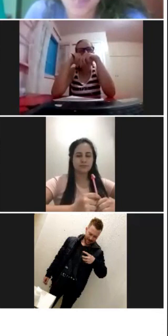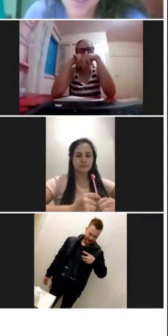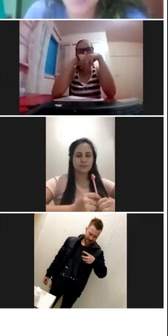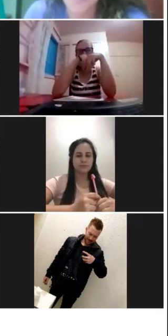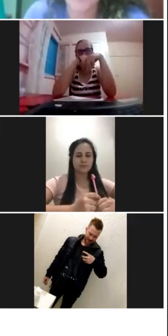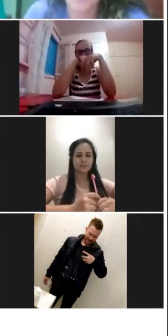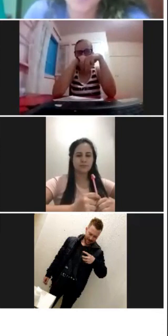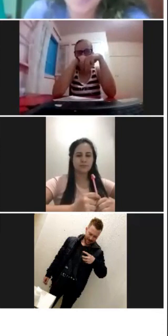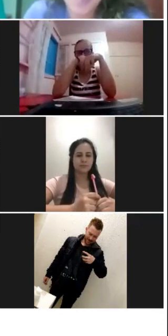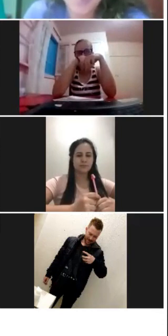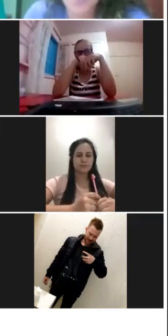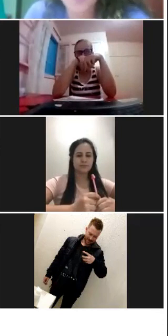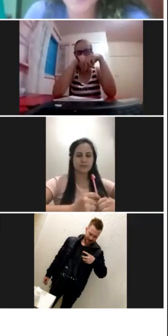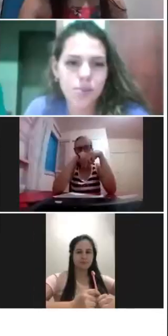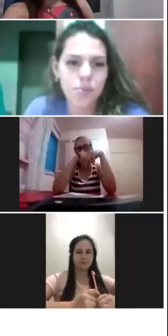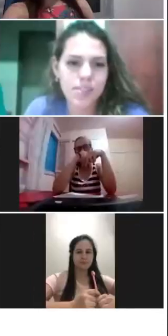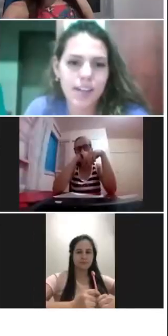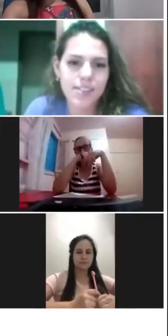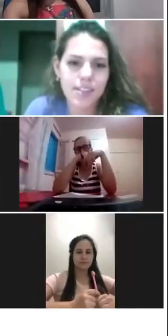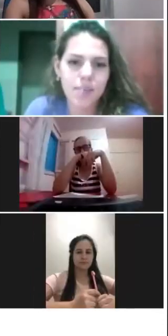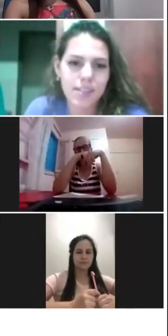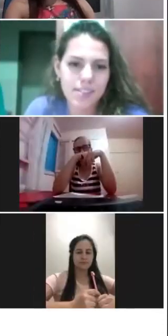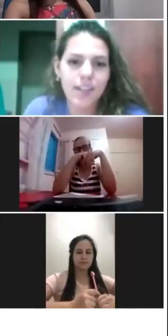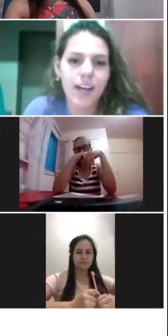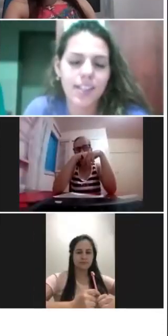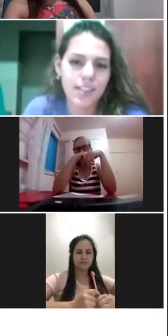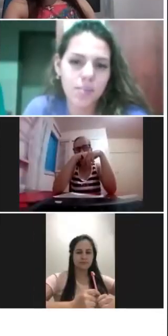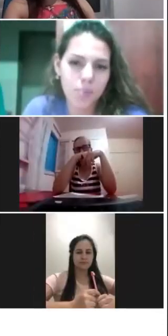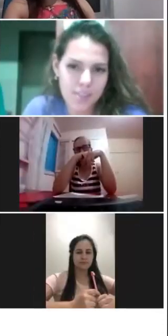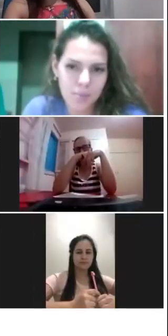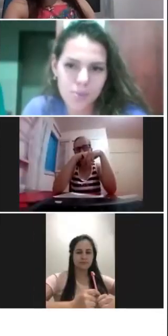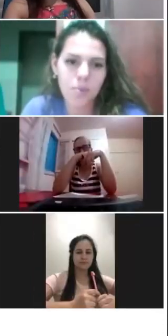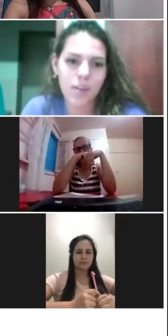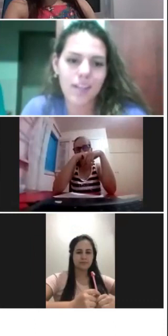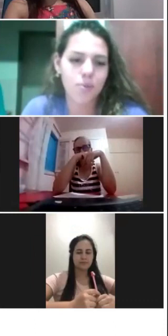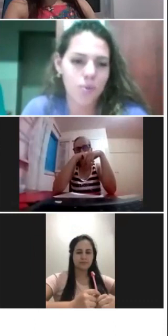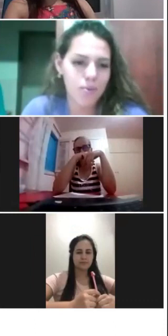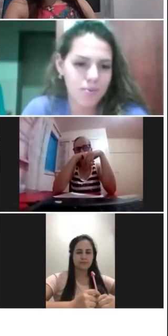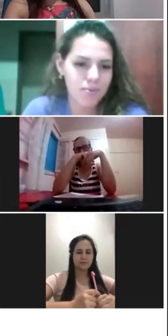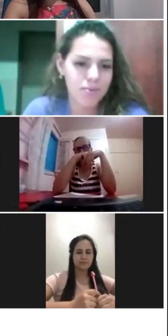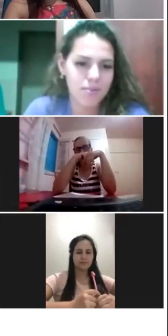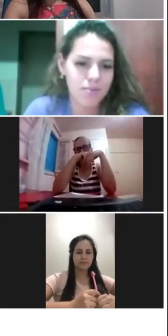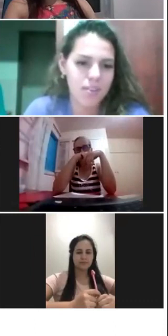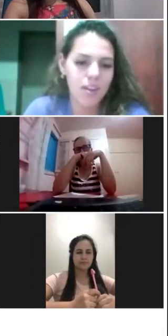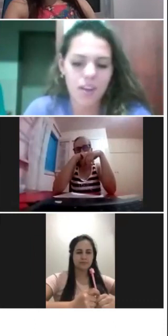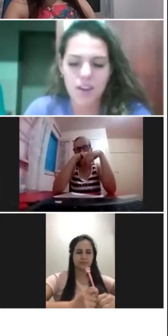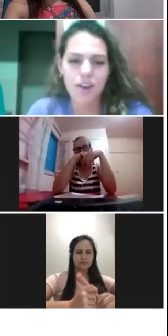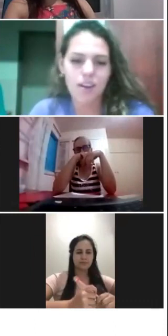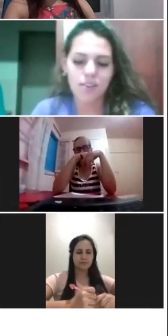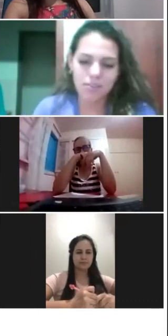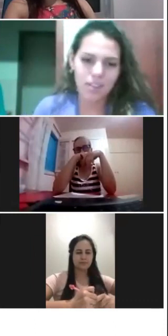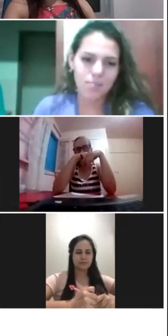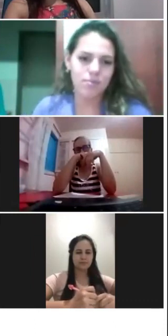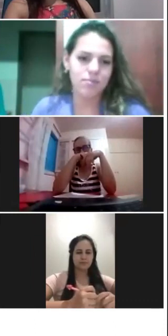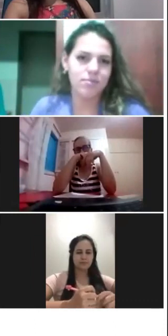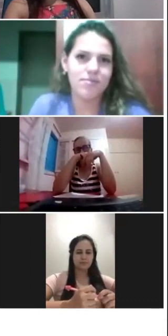mola. O emparelhamento obedece algumas regras à base adenina, por exemplo, se emparelha com... Ai, eu